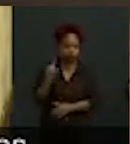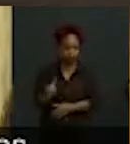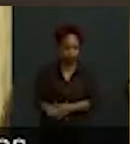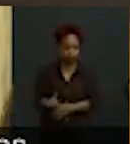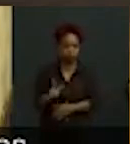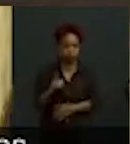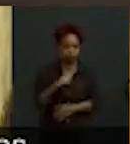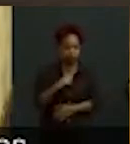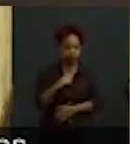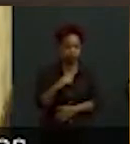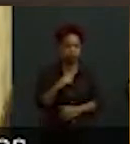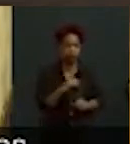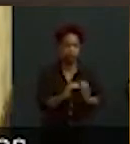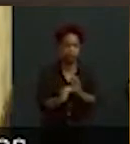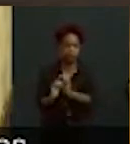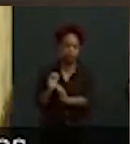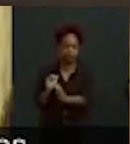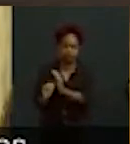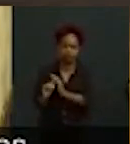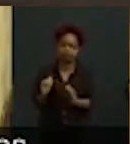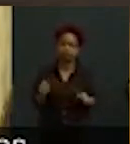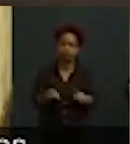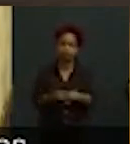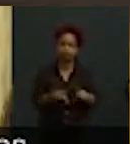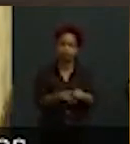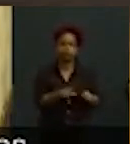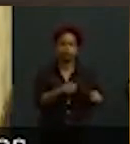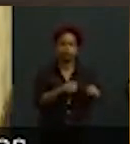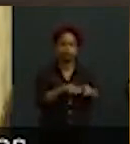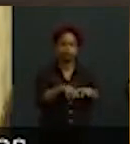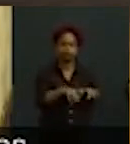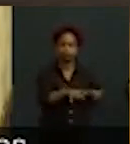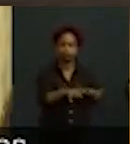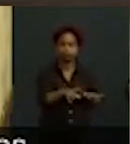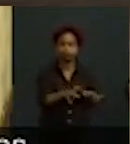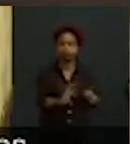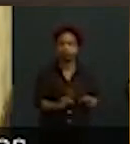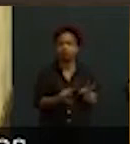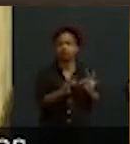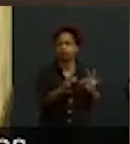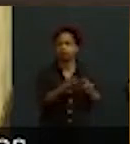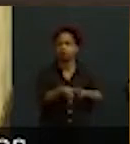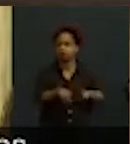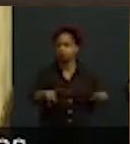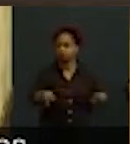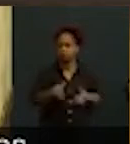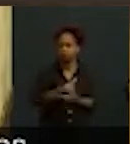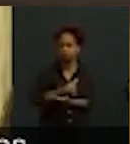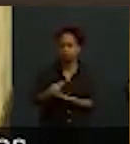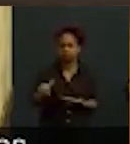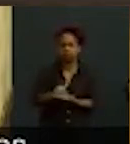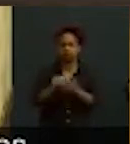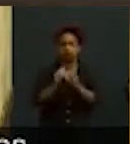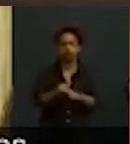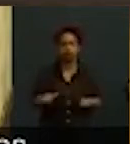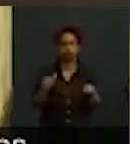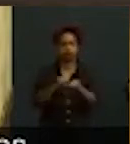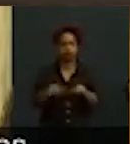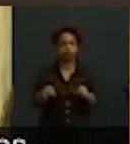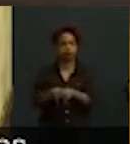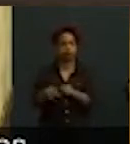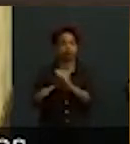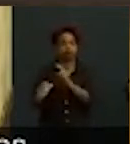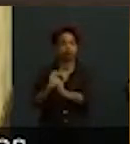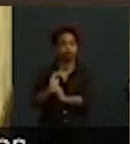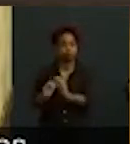da Diretoria de Comunicação e Arquivo da Secretaria de Tecnologia da Informação e de